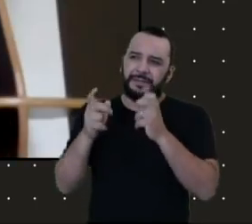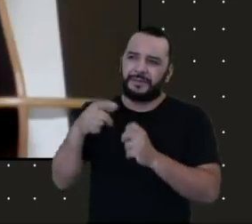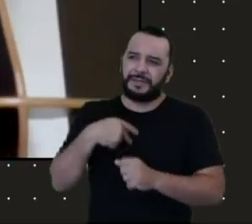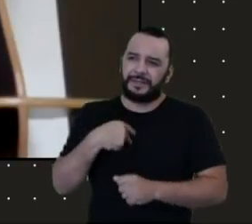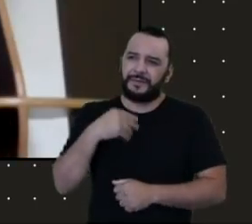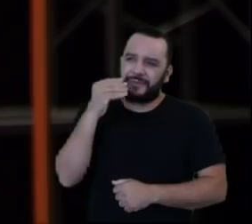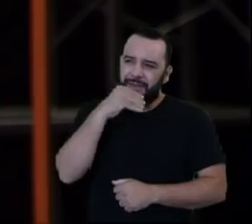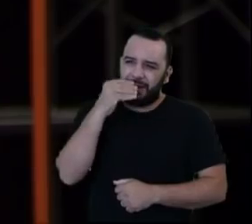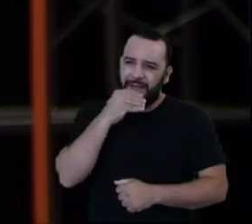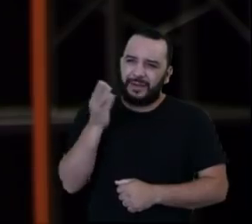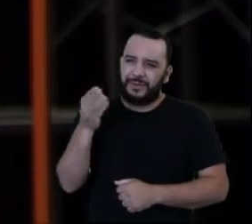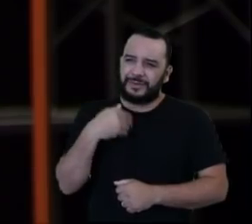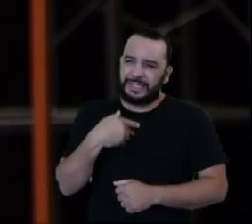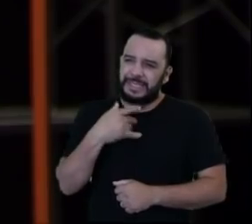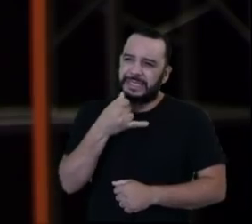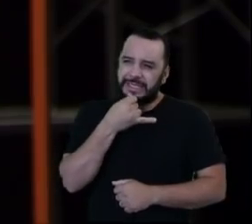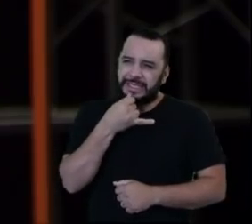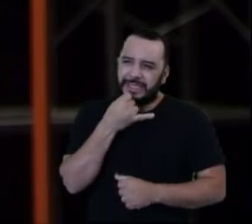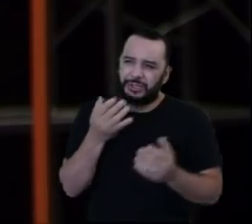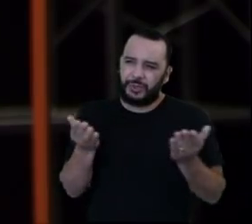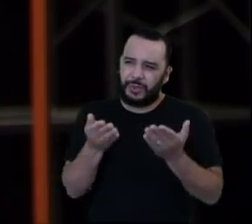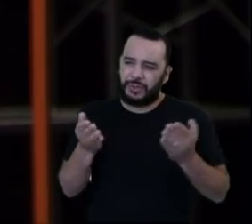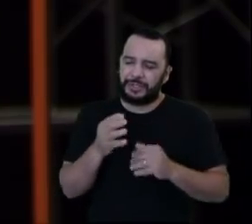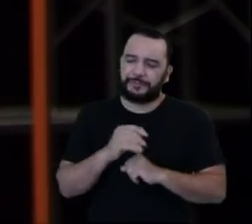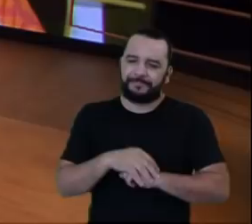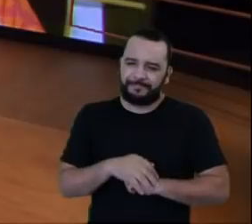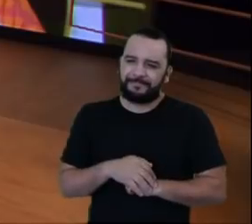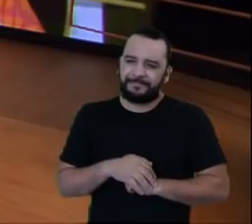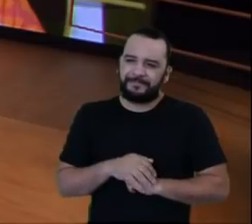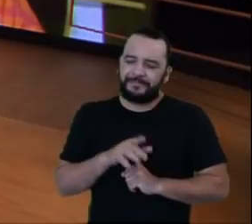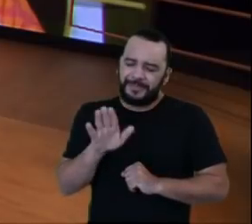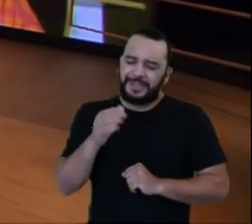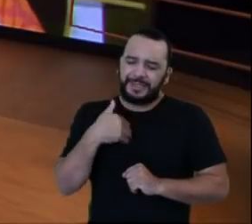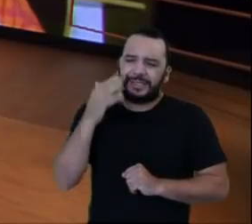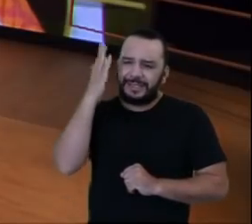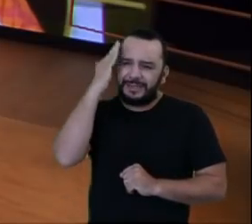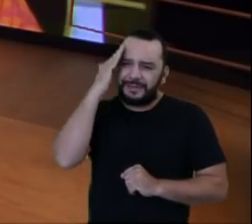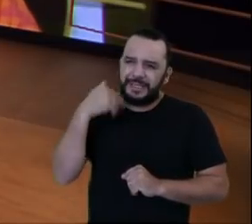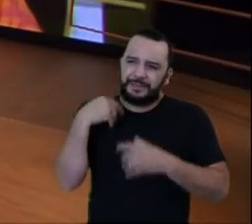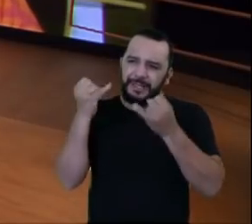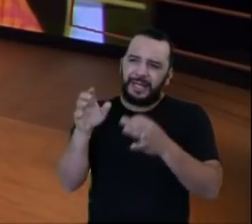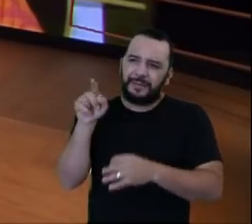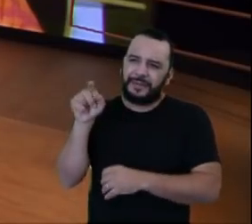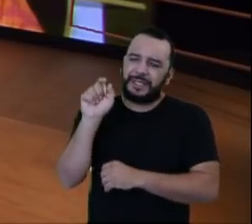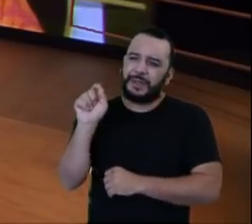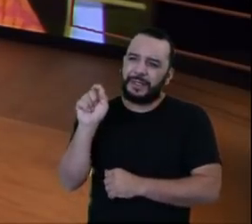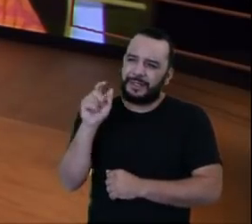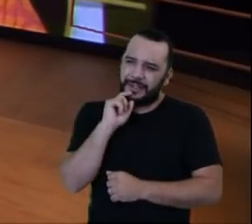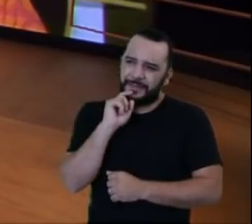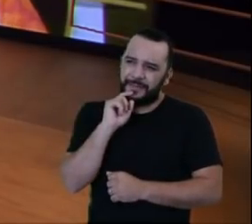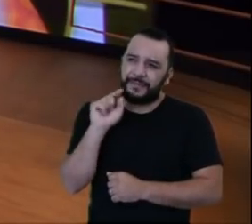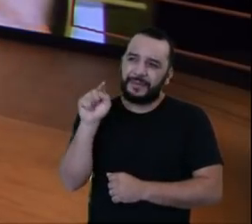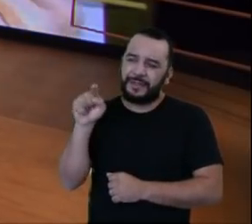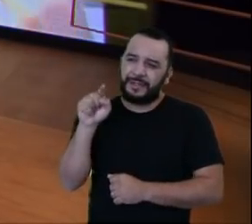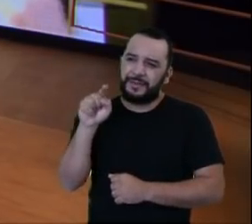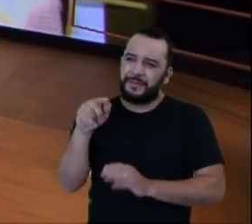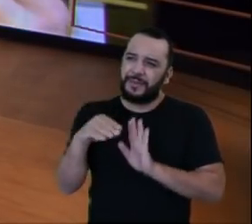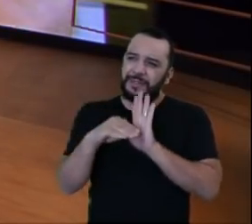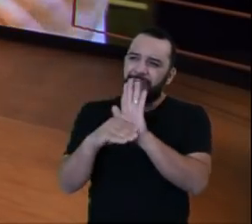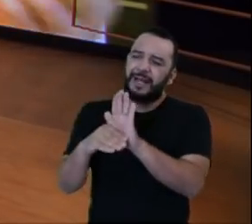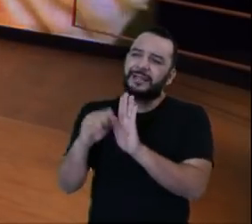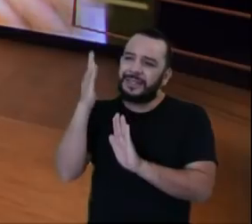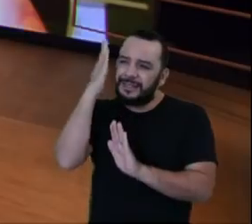ajudou a entender coisas lindas, como, por exemplo, teve um dia que ele foi assistir, que eu fazia as coisas, aí uma vez por semana ele ia